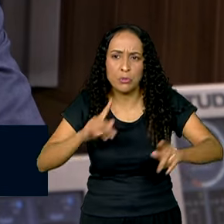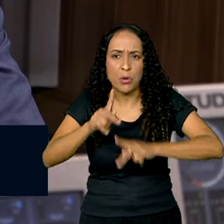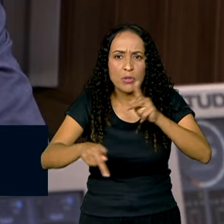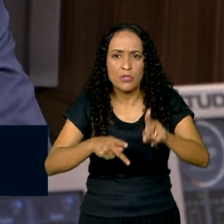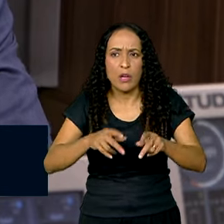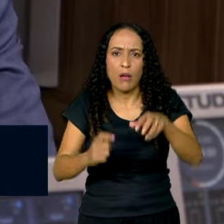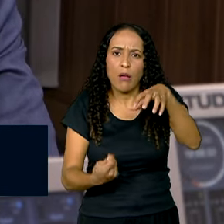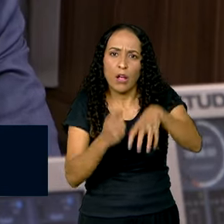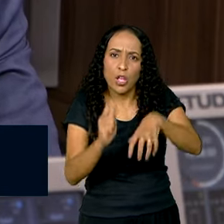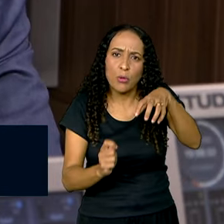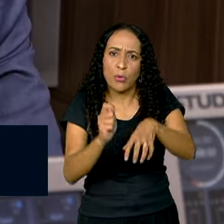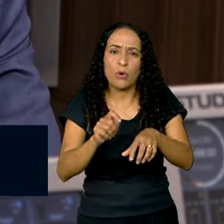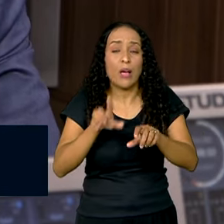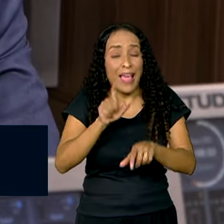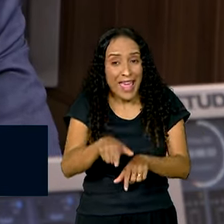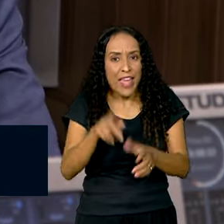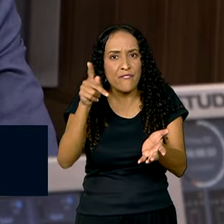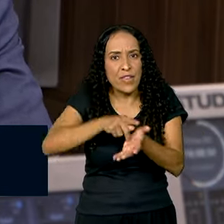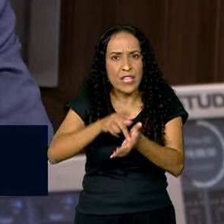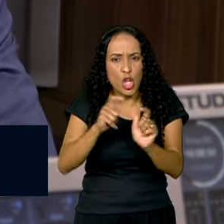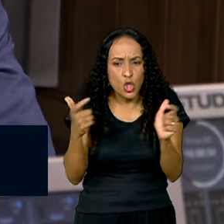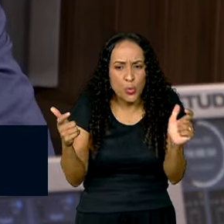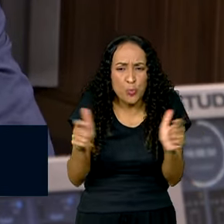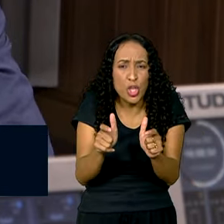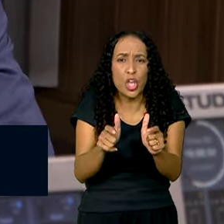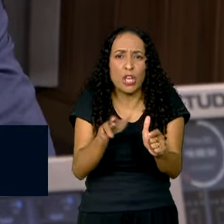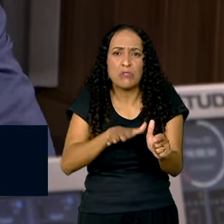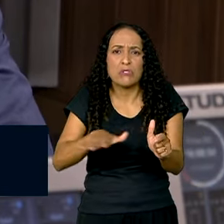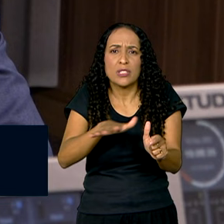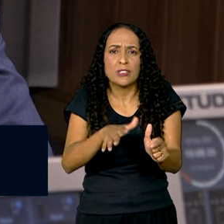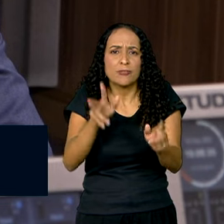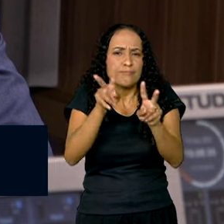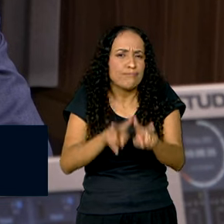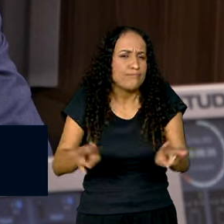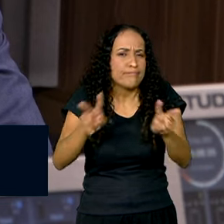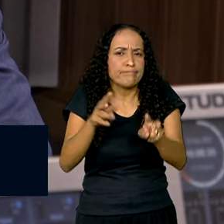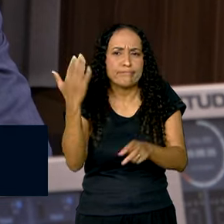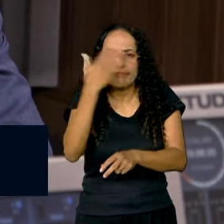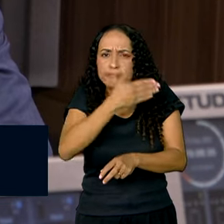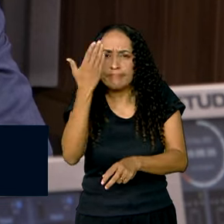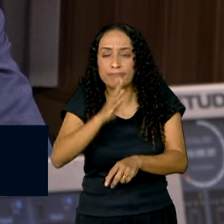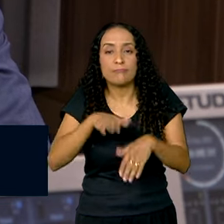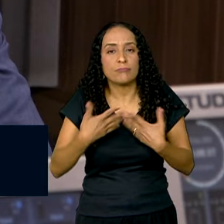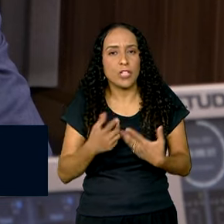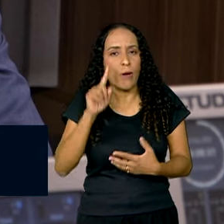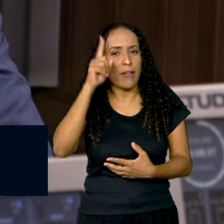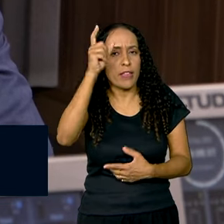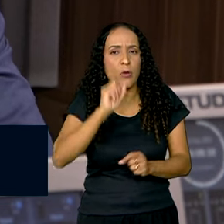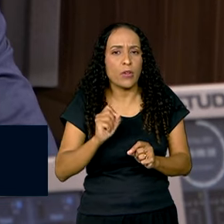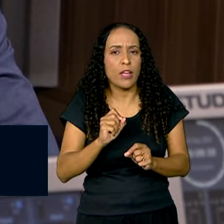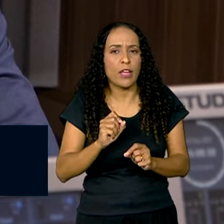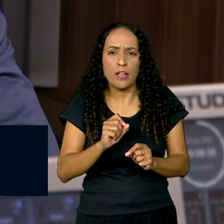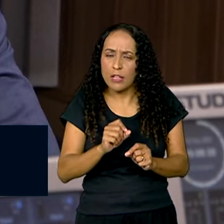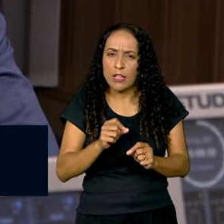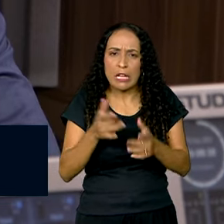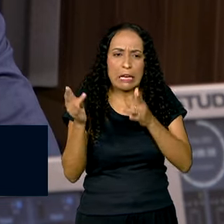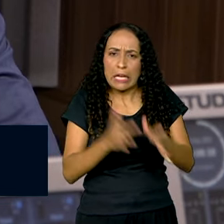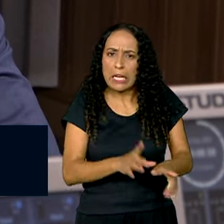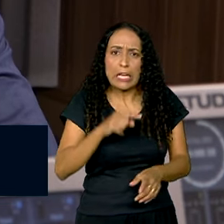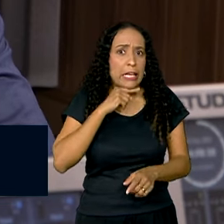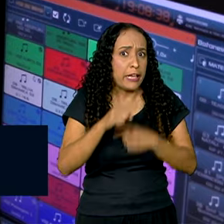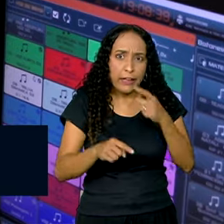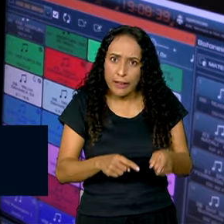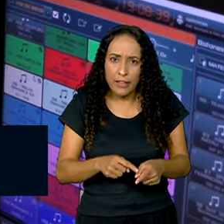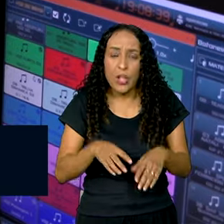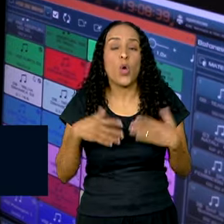quilombolas seja realmente o pequeno que tá lá muitas vezes sem ser enxergado então A ideia é não deixar para trás e e quais são os